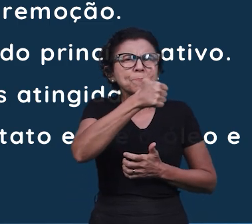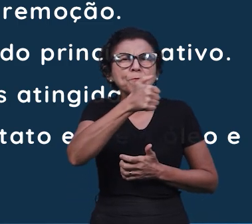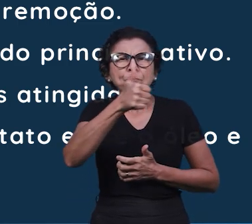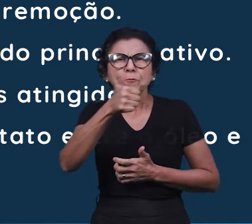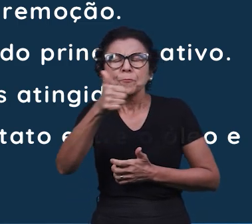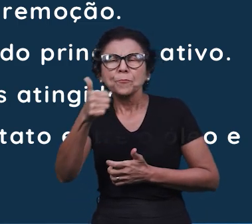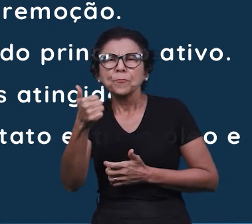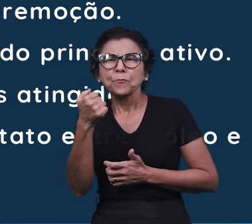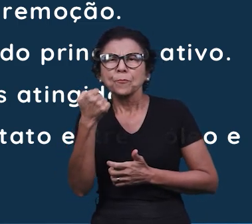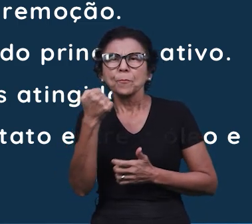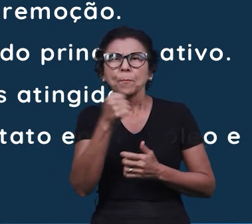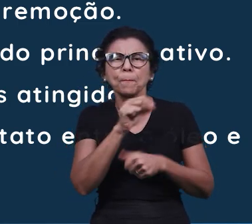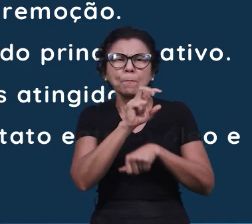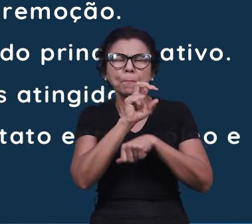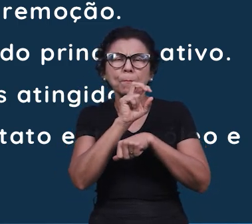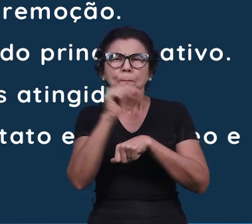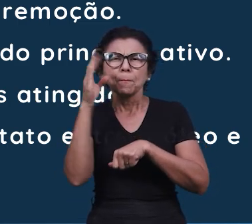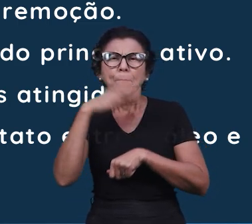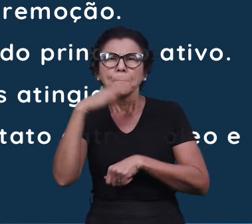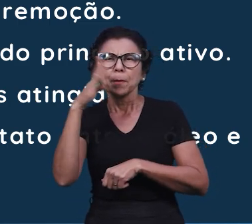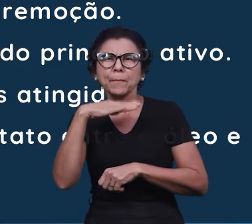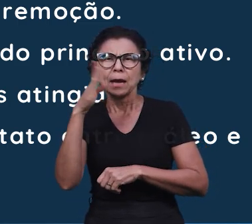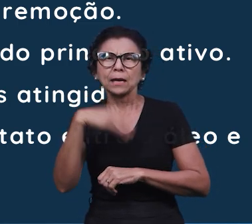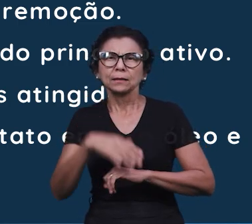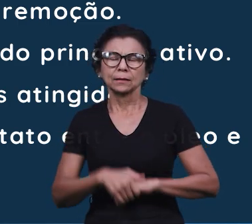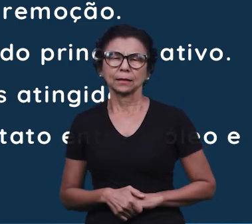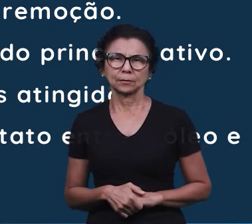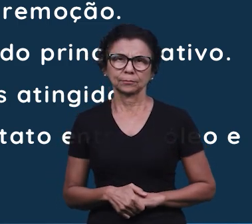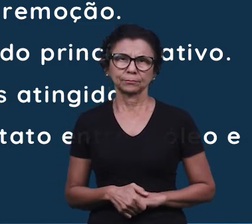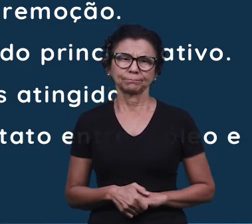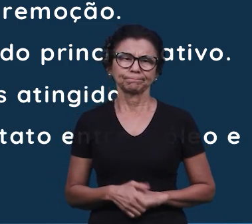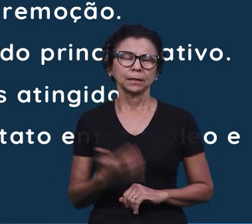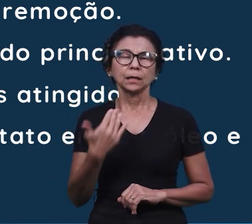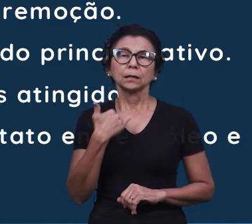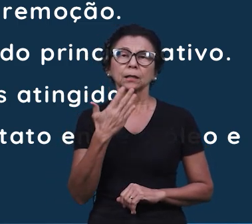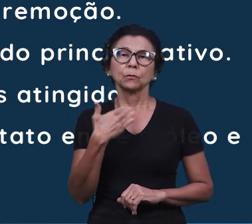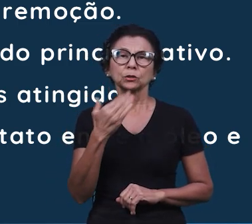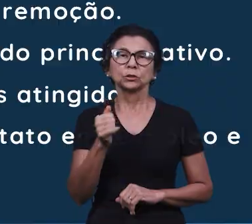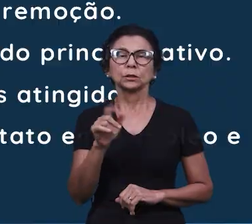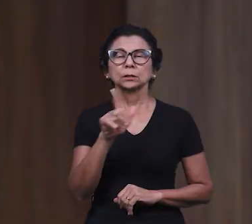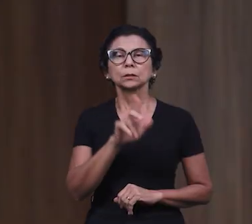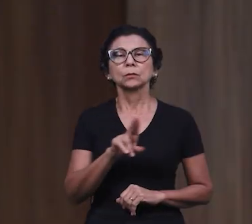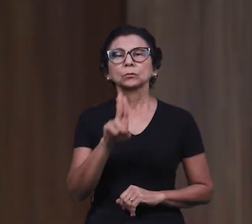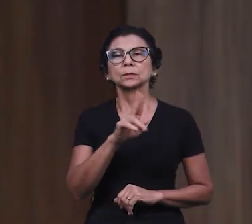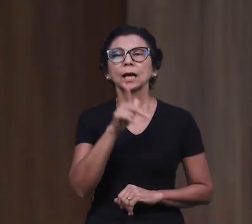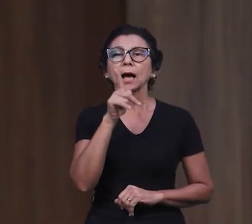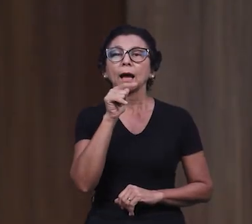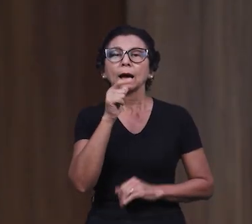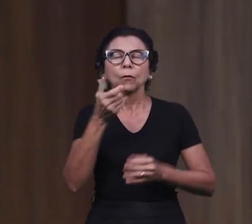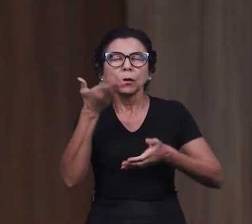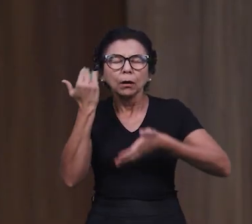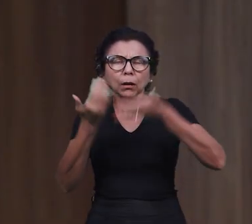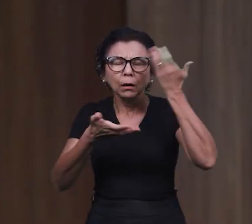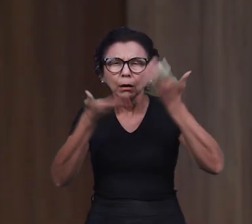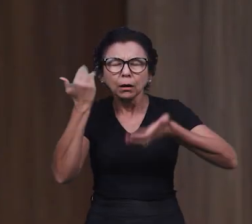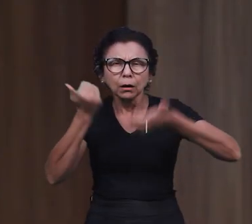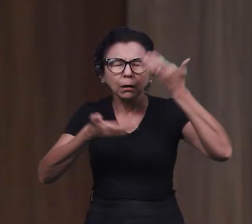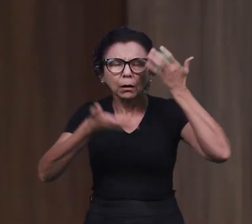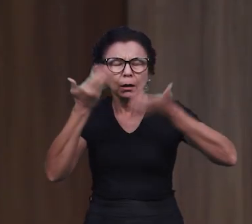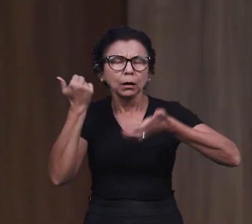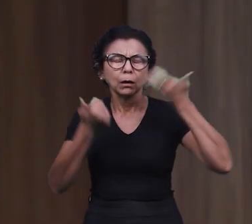região atingida com água é ineficaz. Por quê? Então, olha bem, ele vai querer